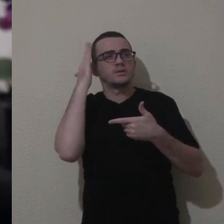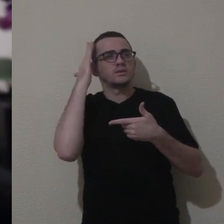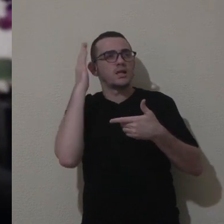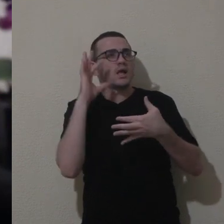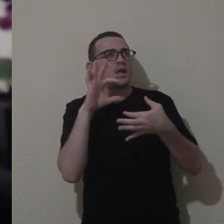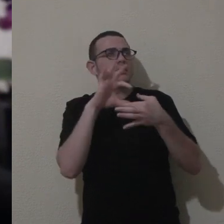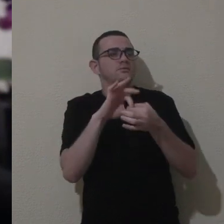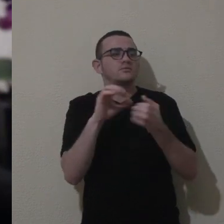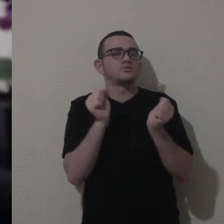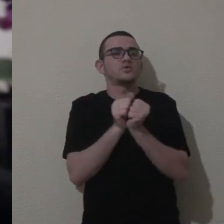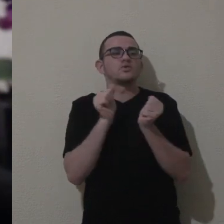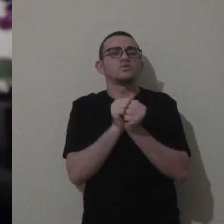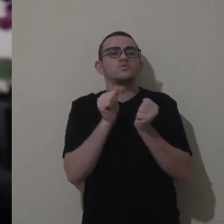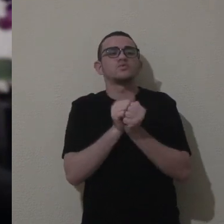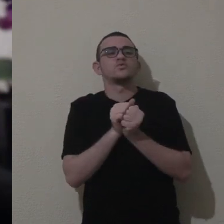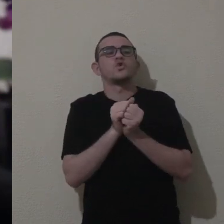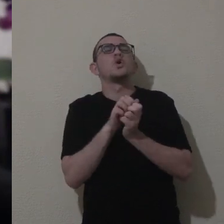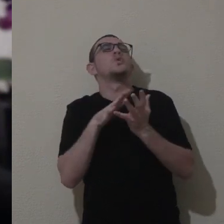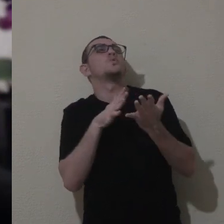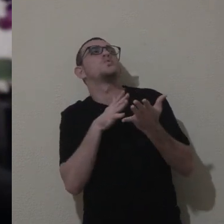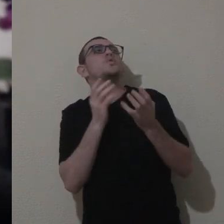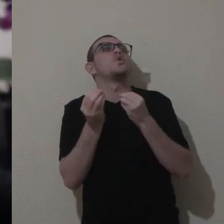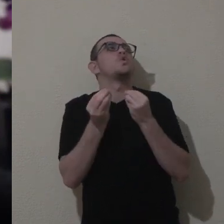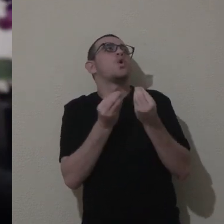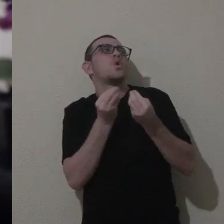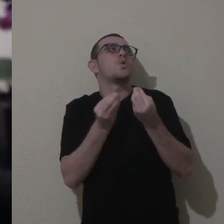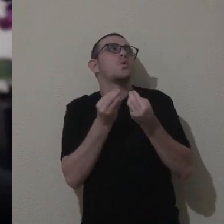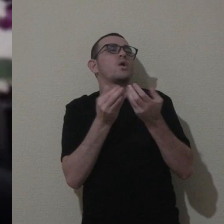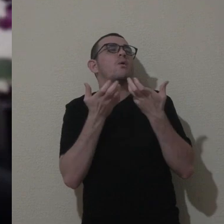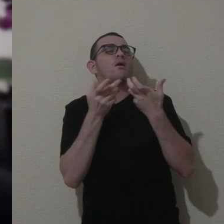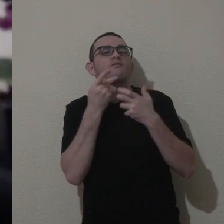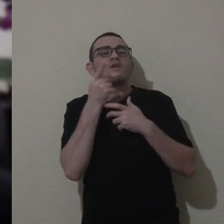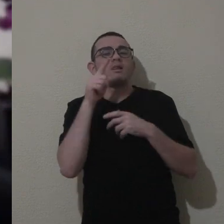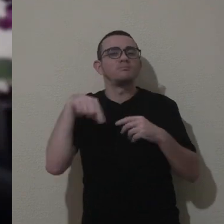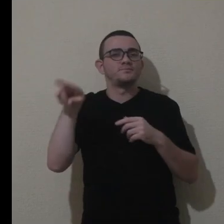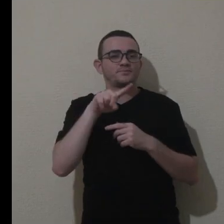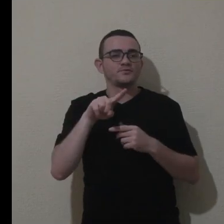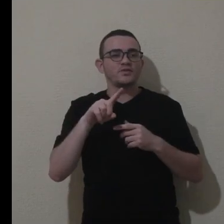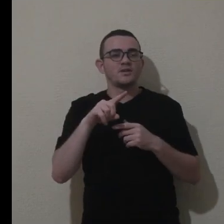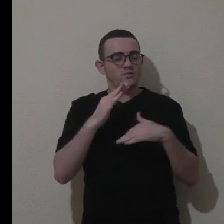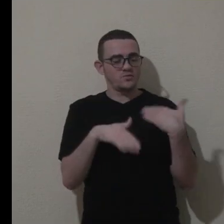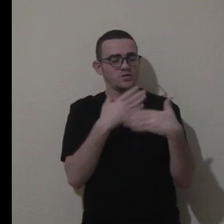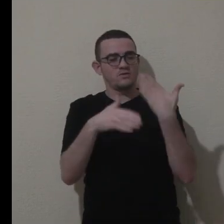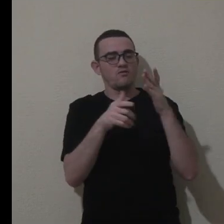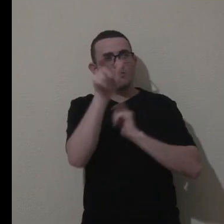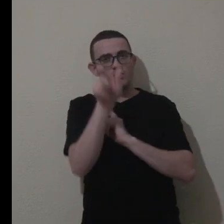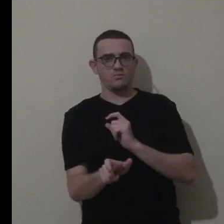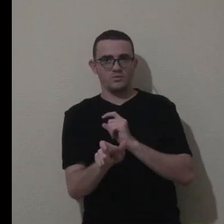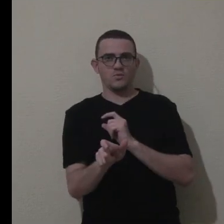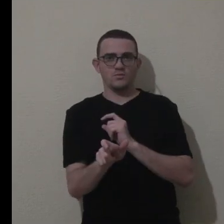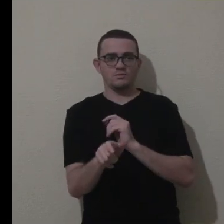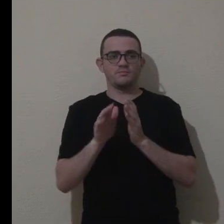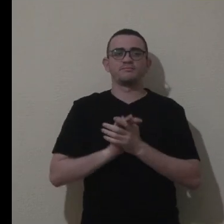guiar, né, para colocar em perspectiva o que eu gostaria de estar falando. Então, desenvolvimento de